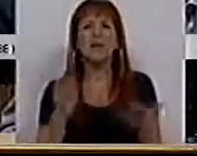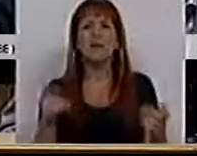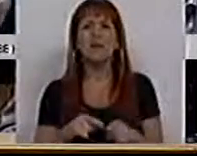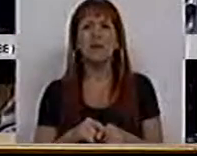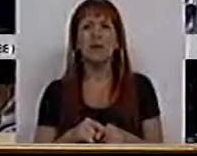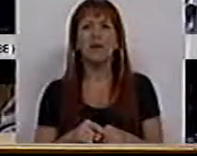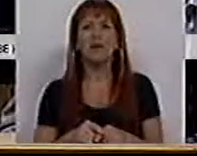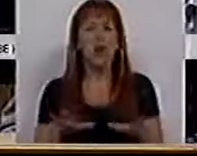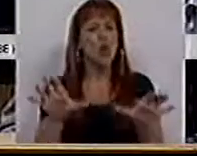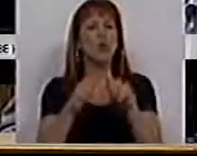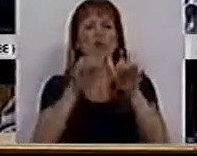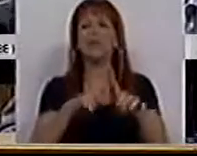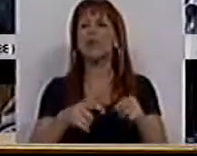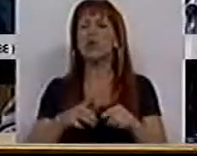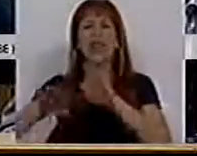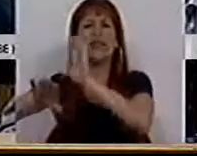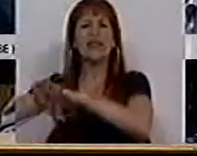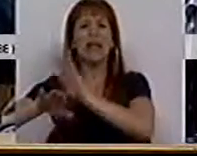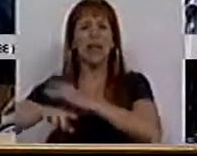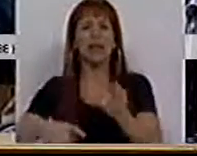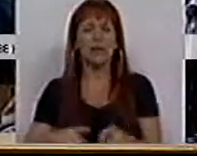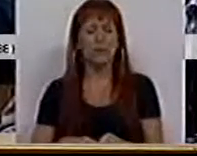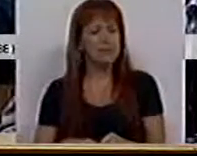Não basta que os grupos parlamentares de direita